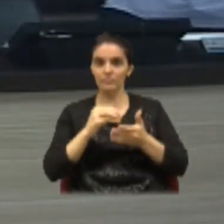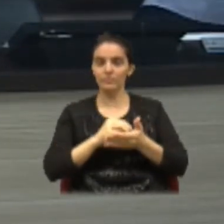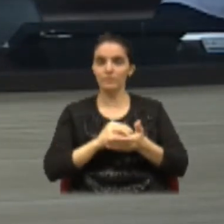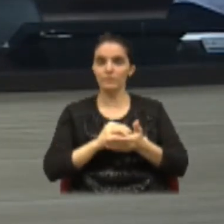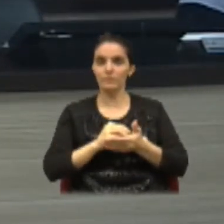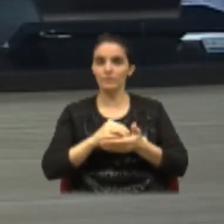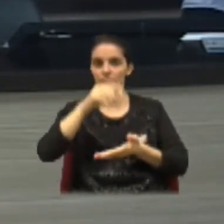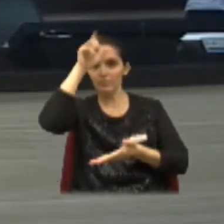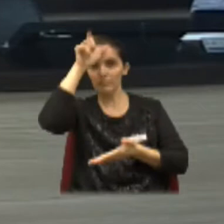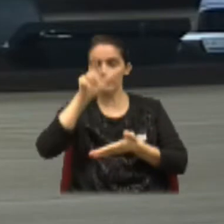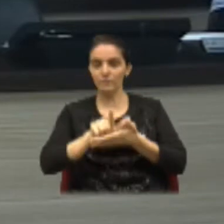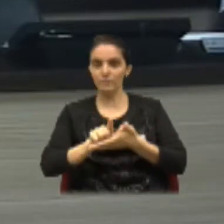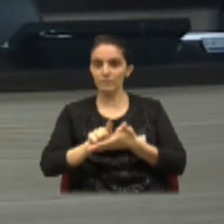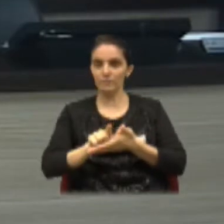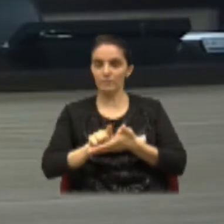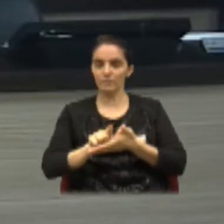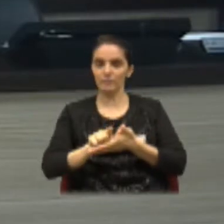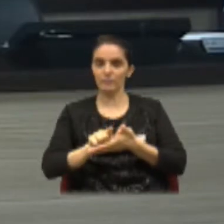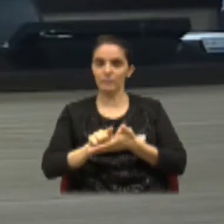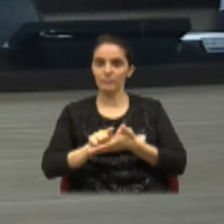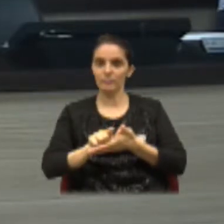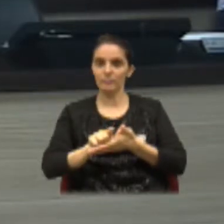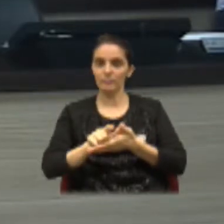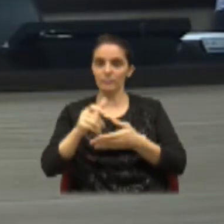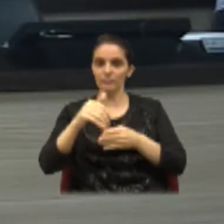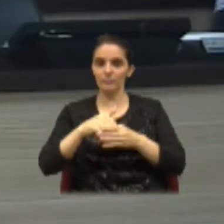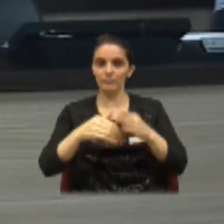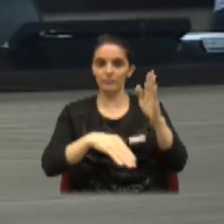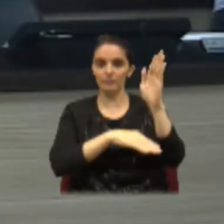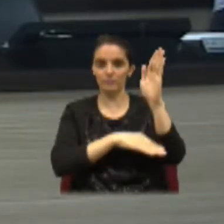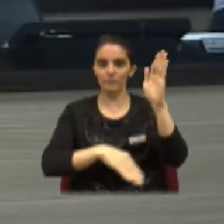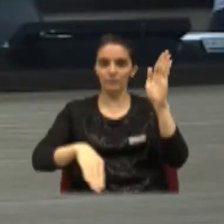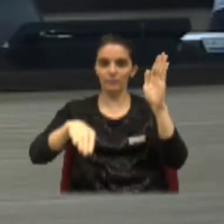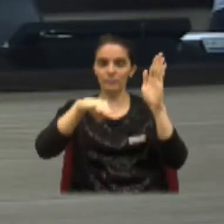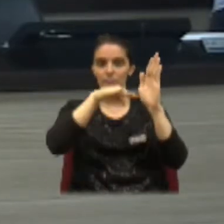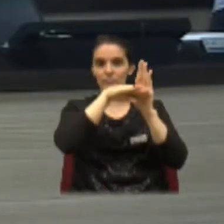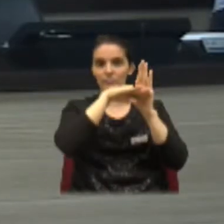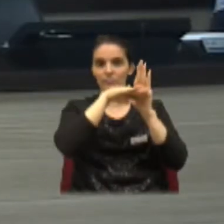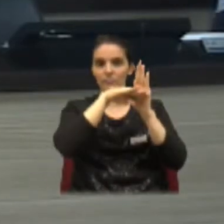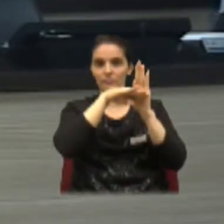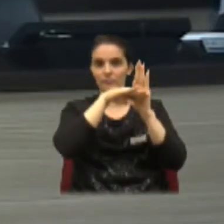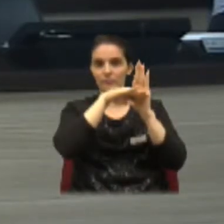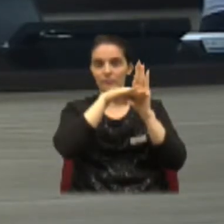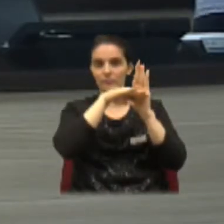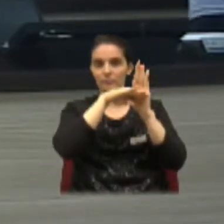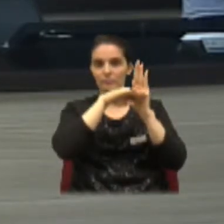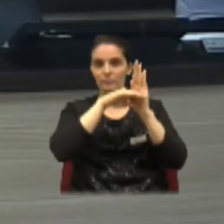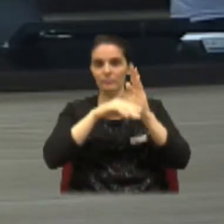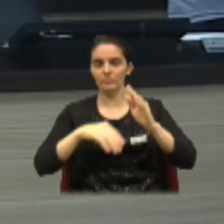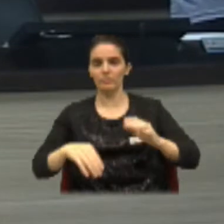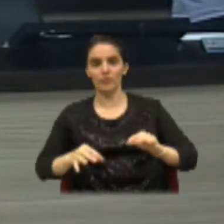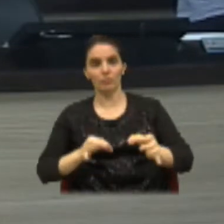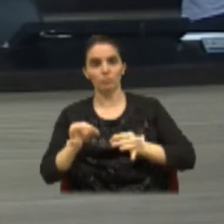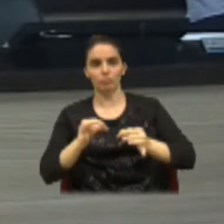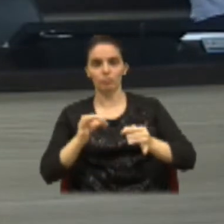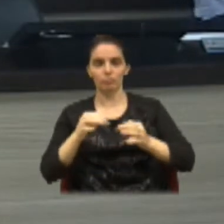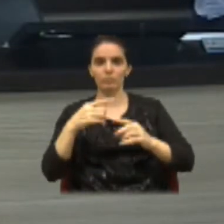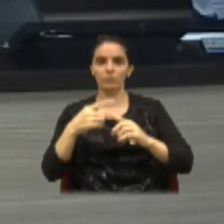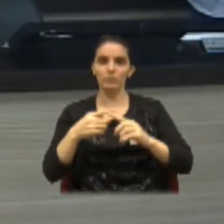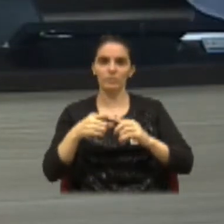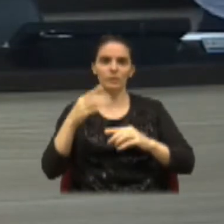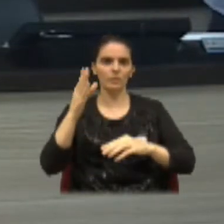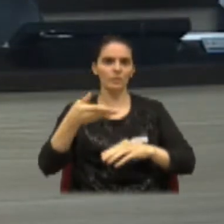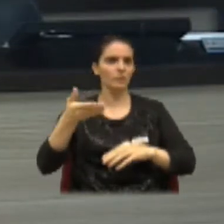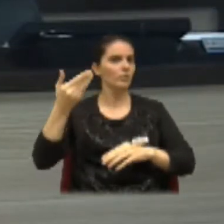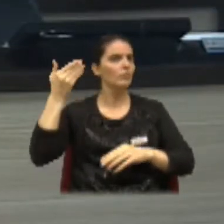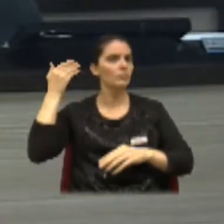líderes a possibilidade de inversão de pauta para o projeto em caráter esporádico, haja vista que esse projeto já estava na pauta